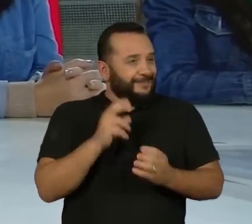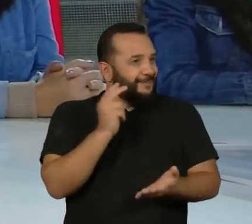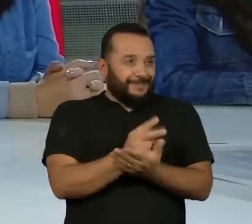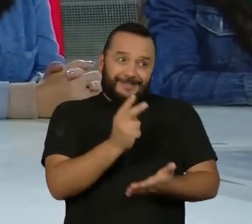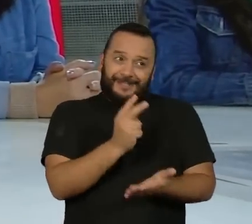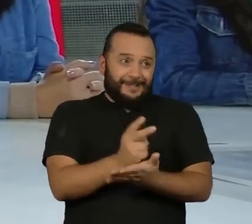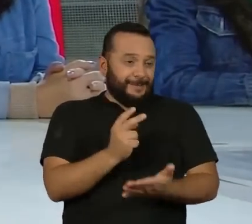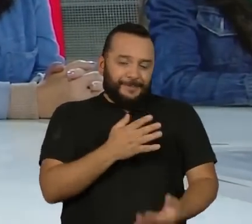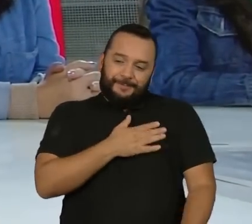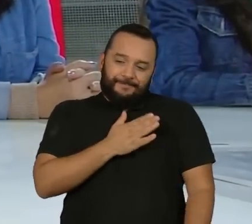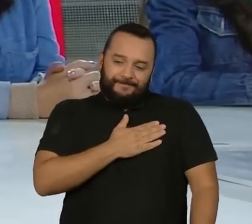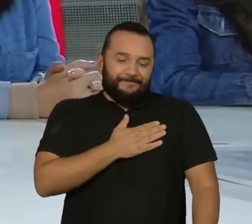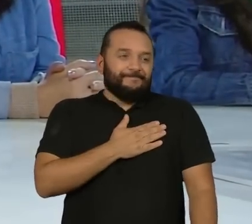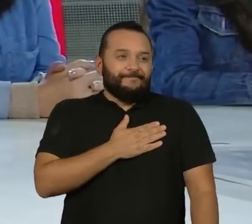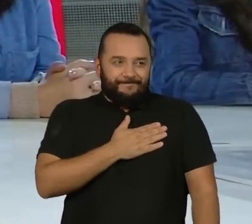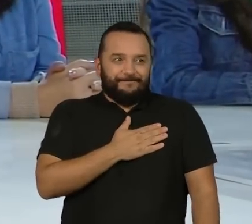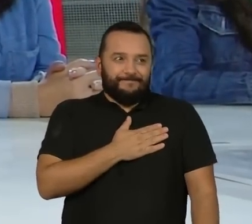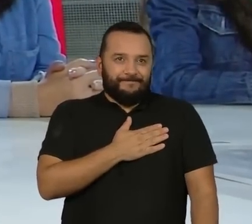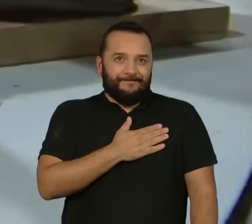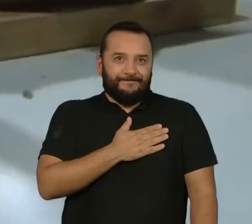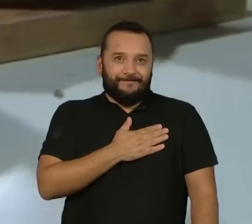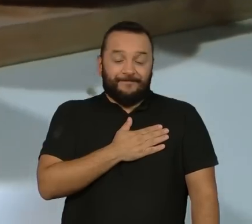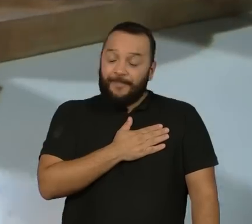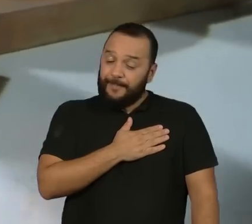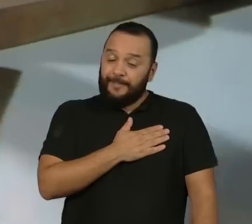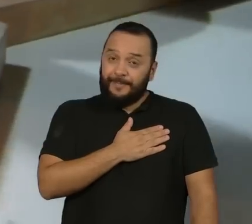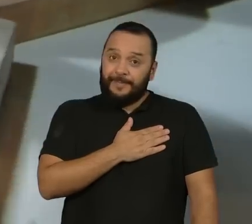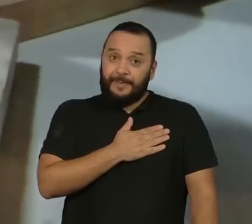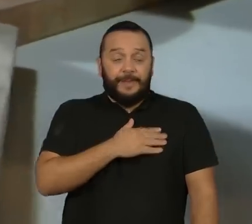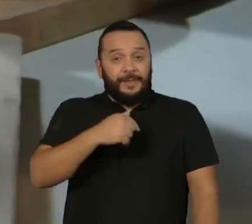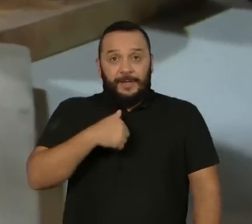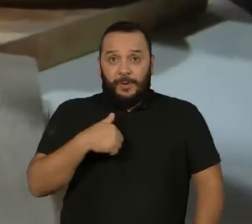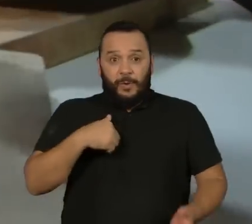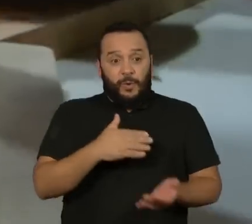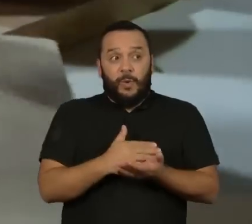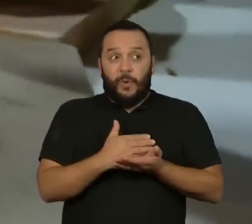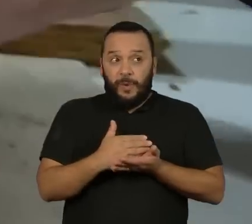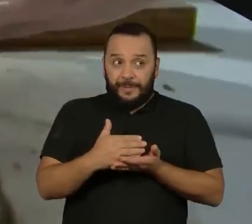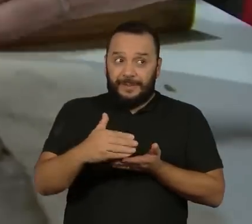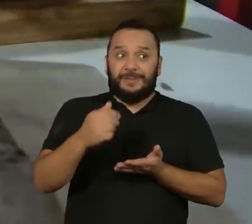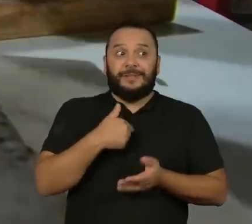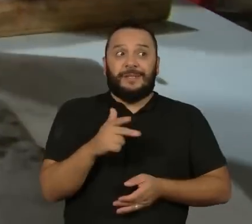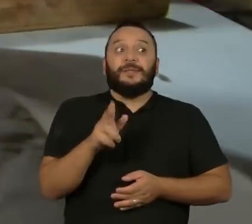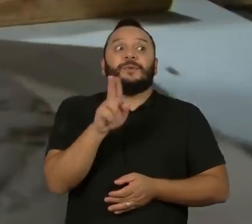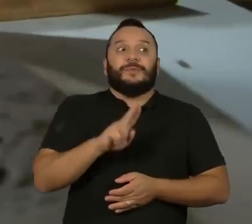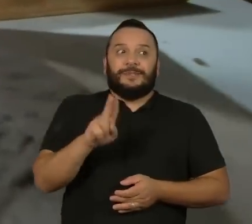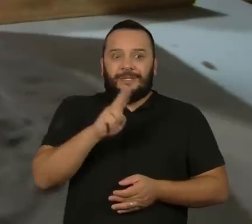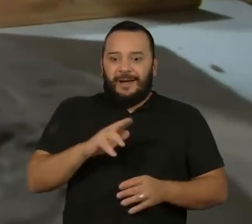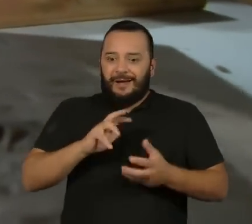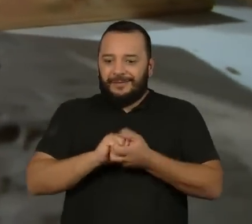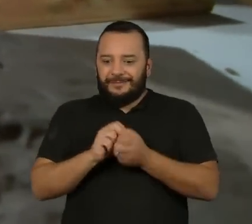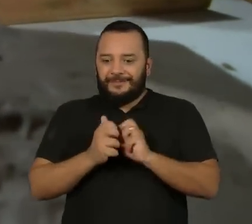frequente para mim. Então, quando a gente começou com essa possibilidade